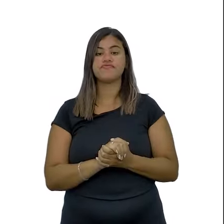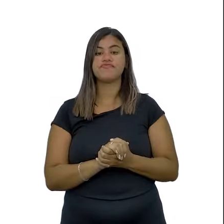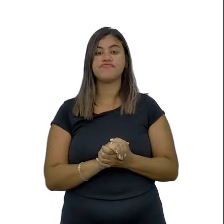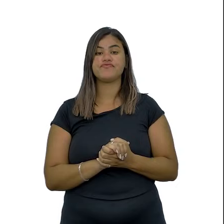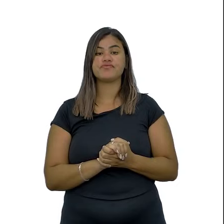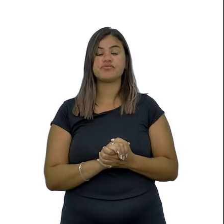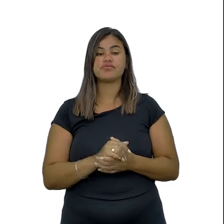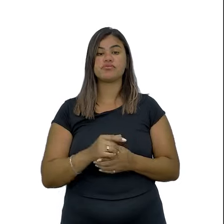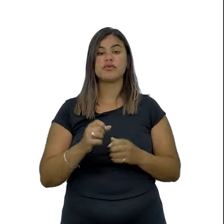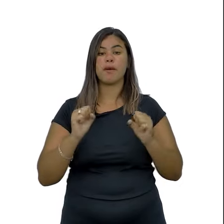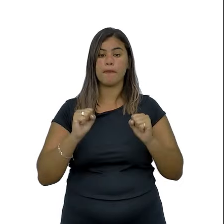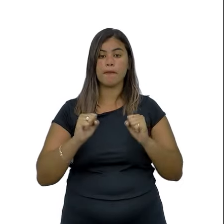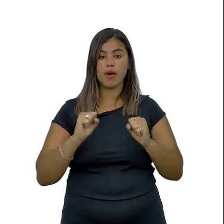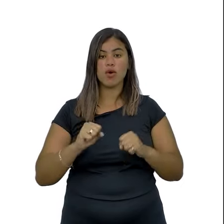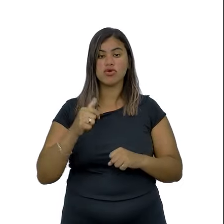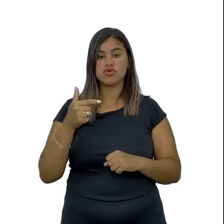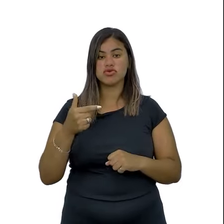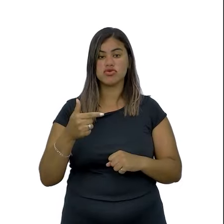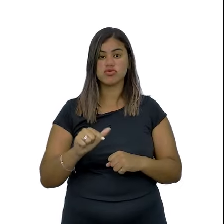revisitar